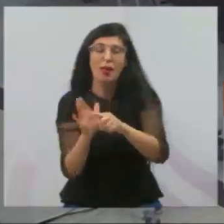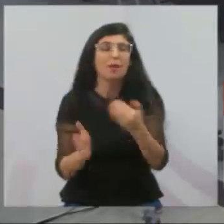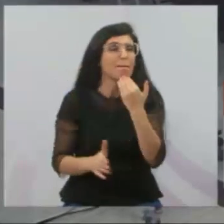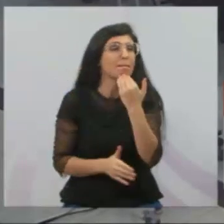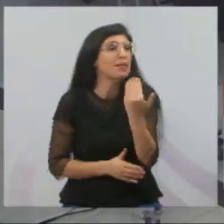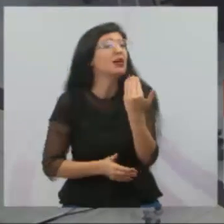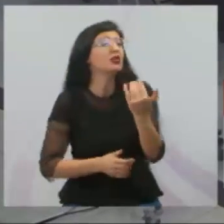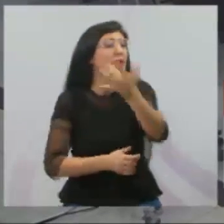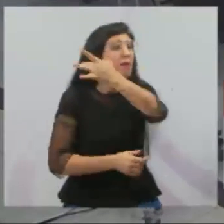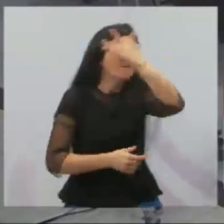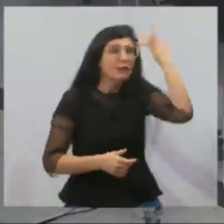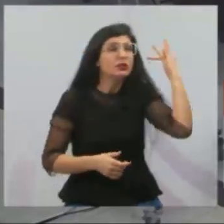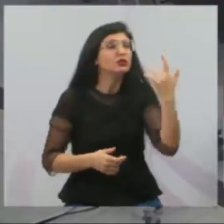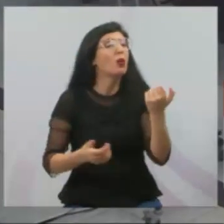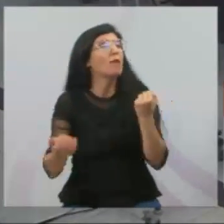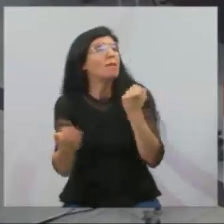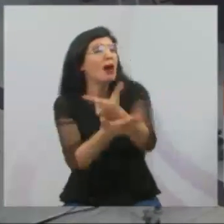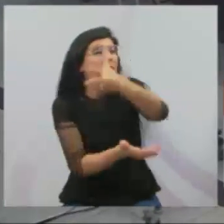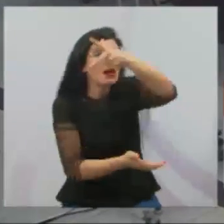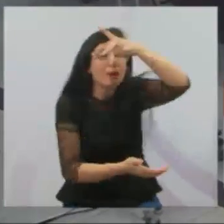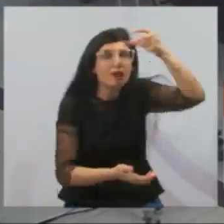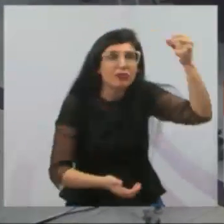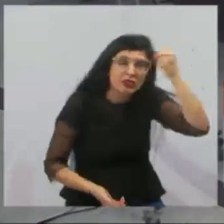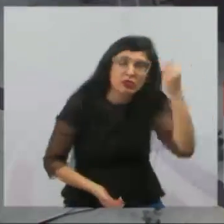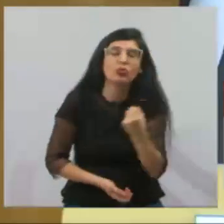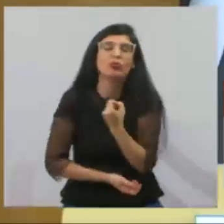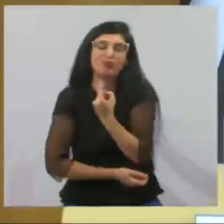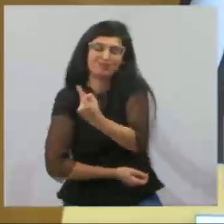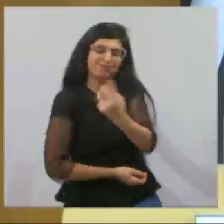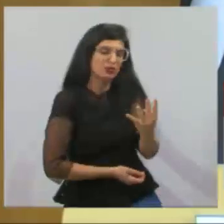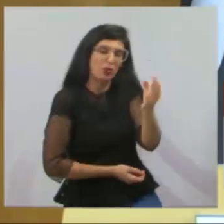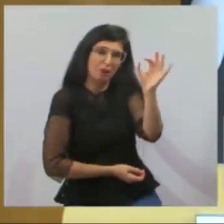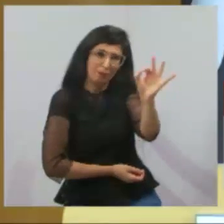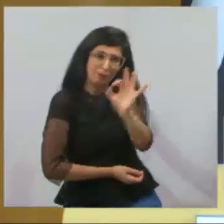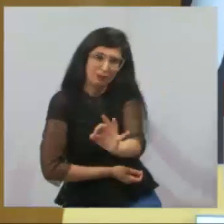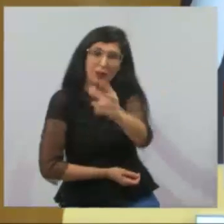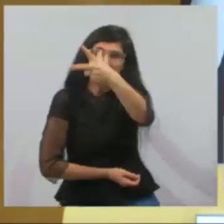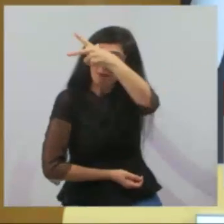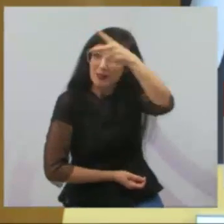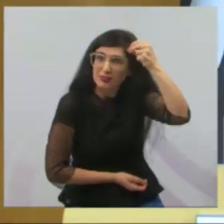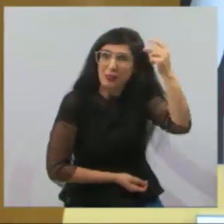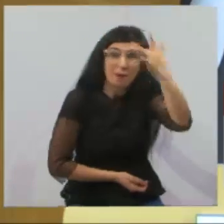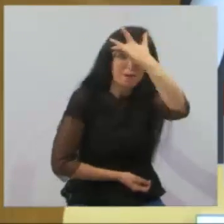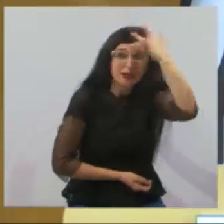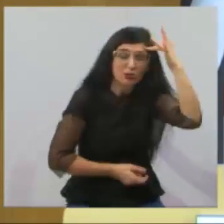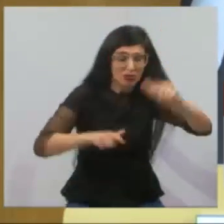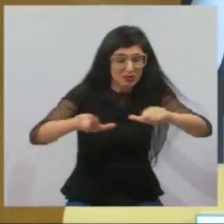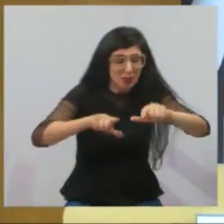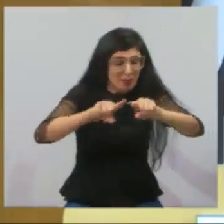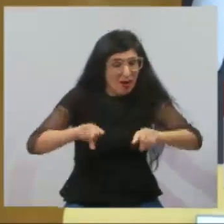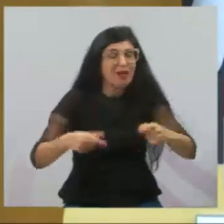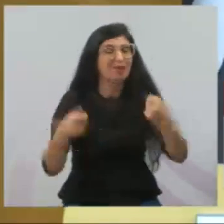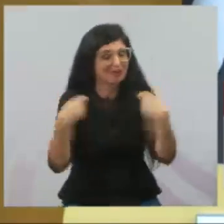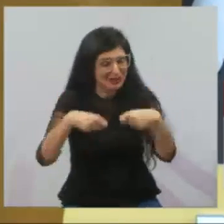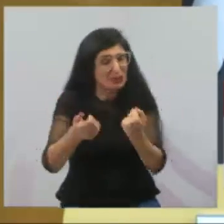de contribuição para o IPMJ, é a nível